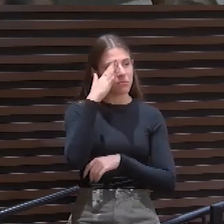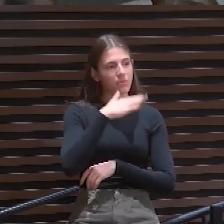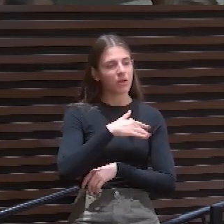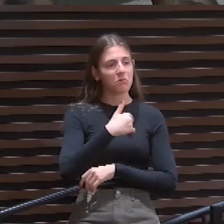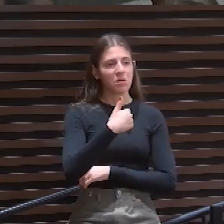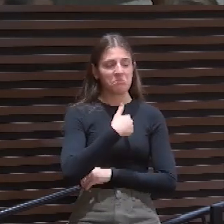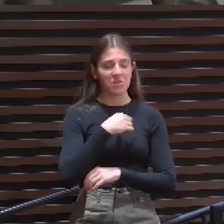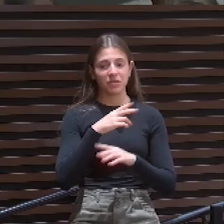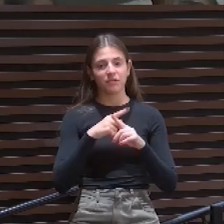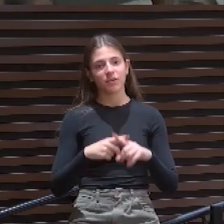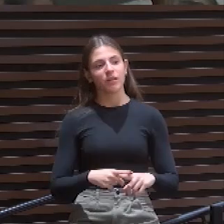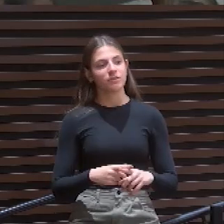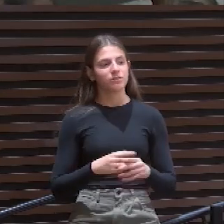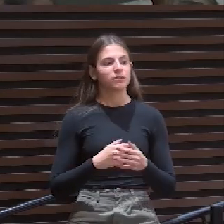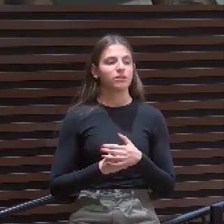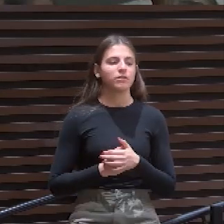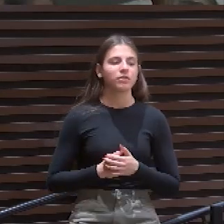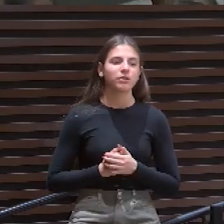vez.